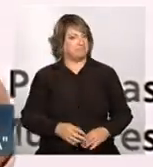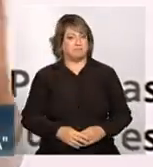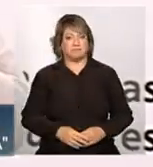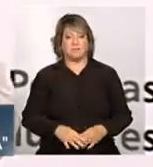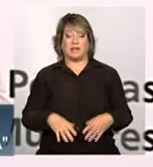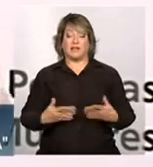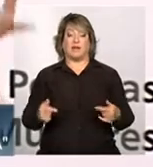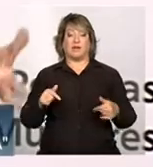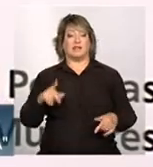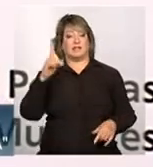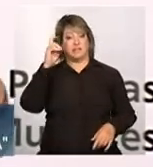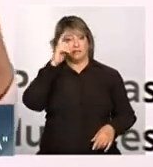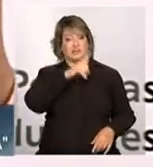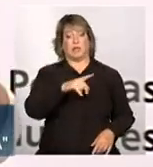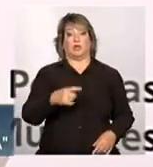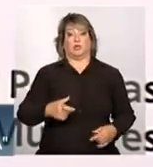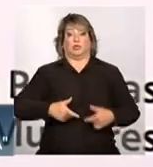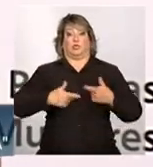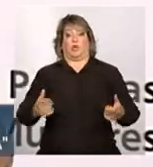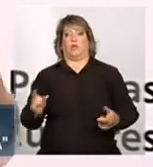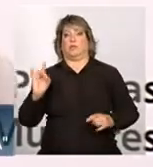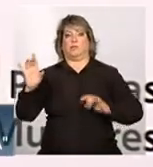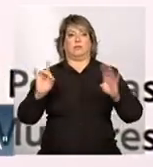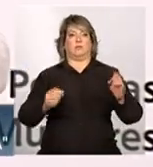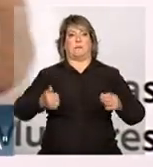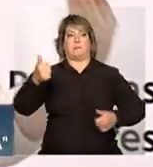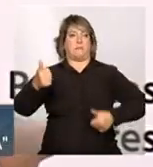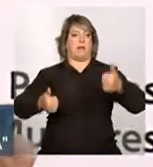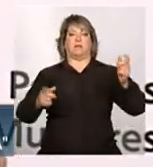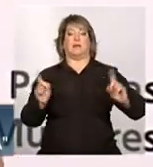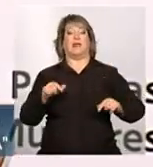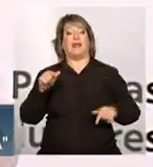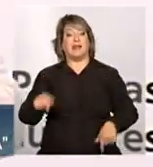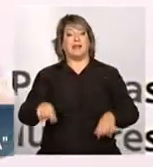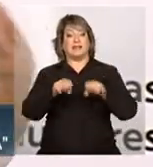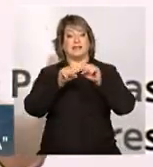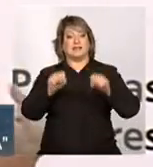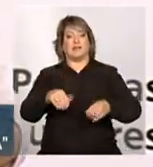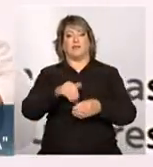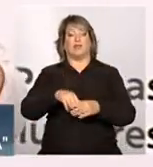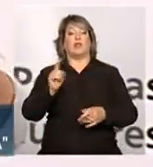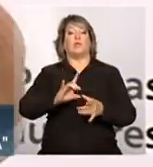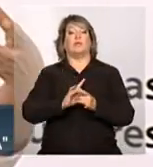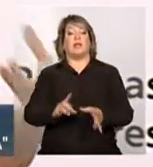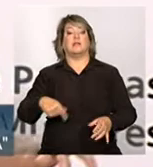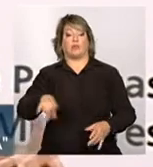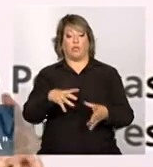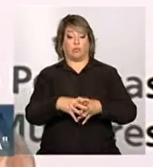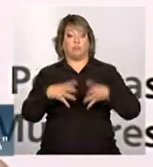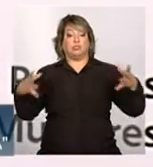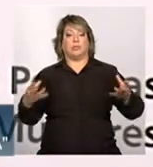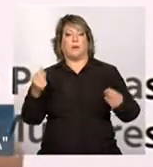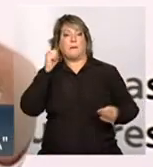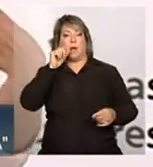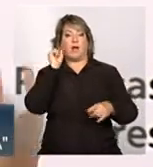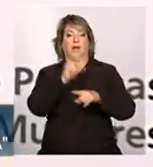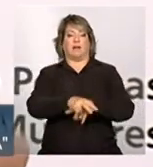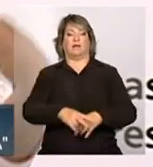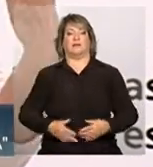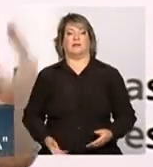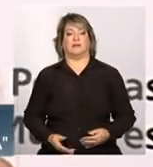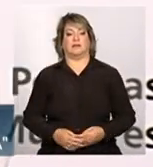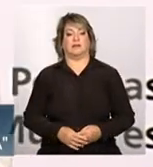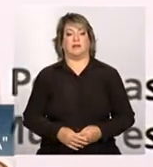não é uma questão de sucesso individual, de uma ser melhor do que a outra, é um problema do sistema eleitoral que não permite que uma massa grande de mulheres assuma.